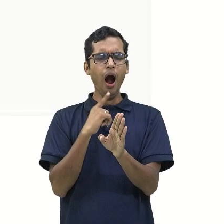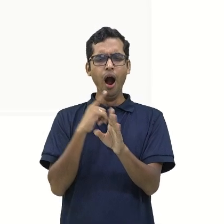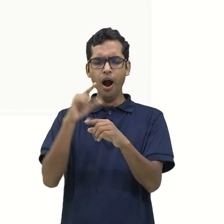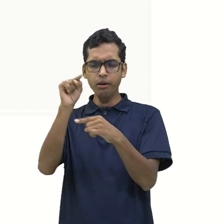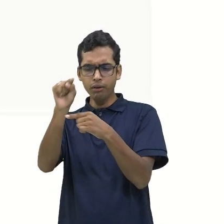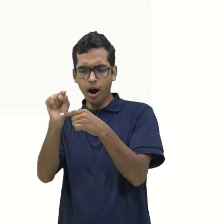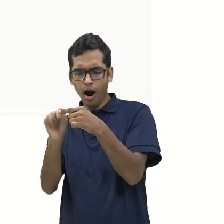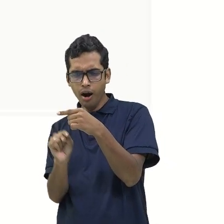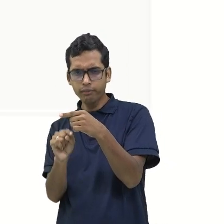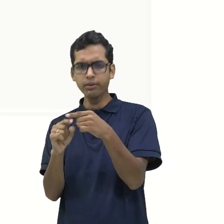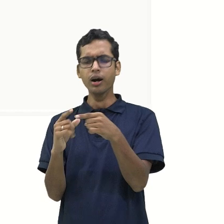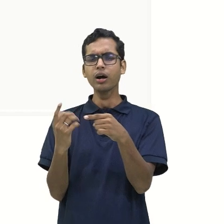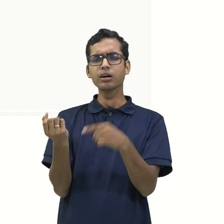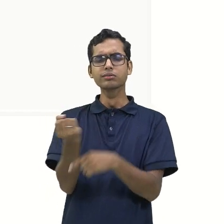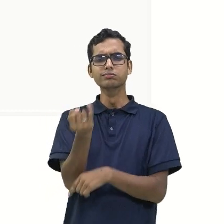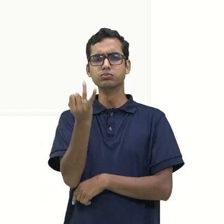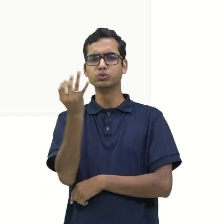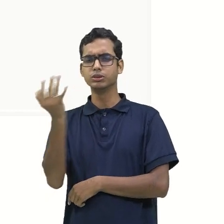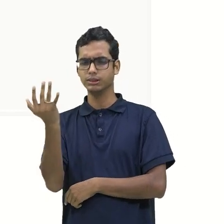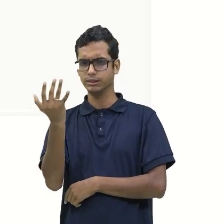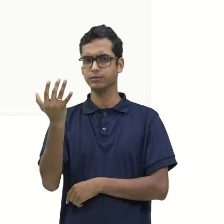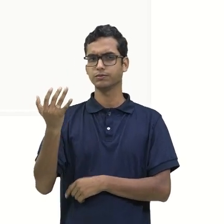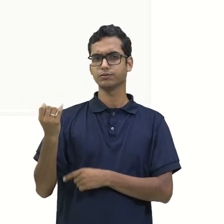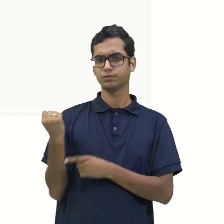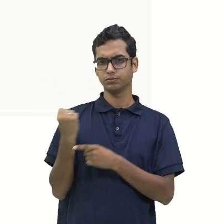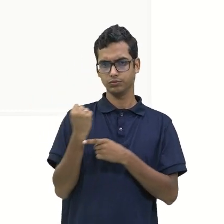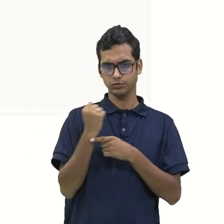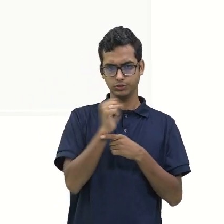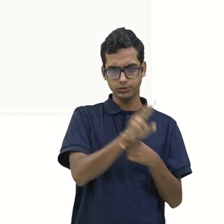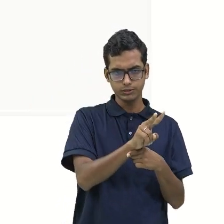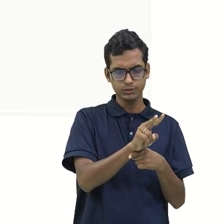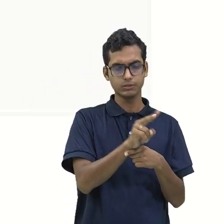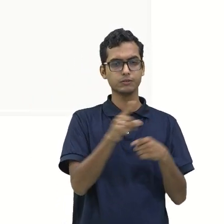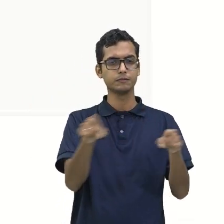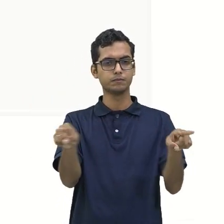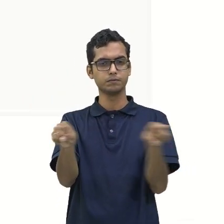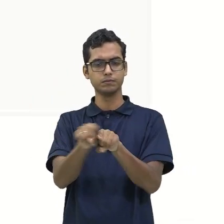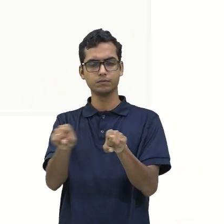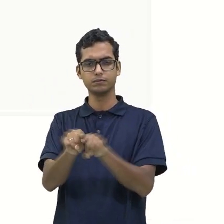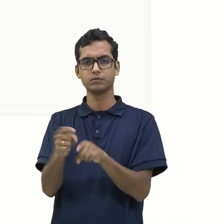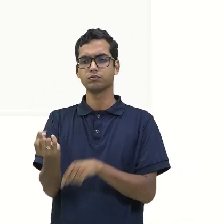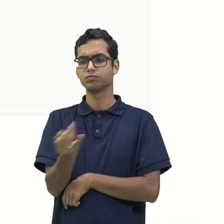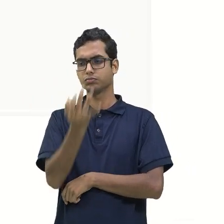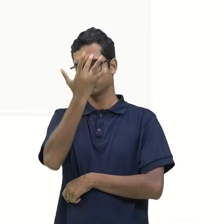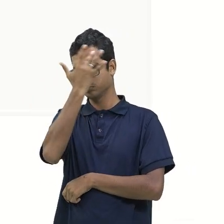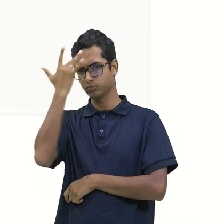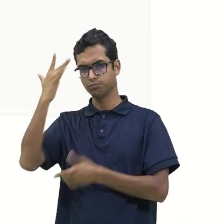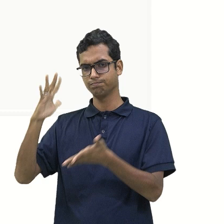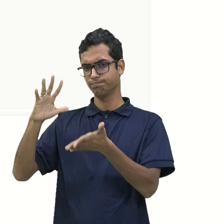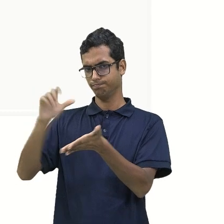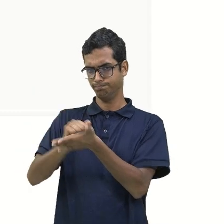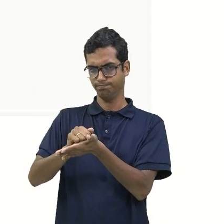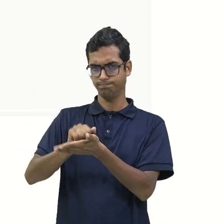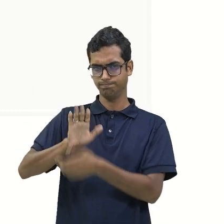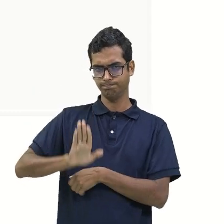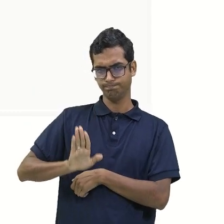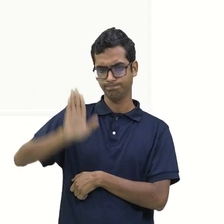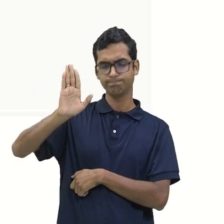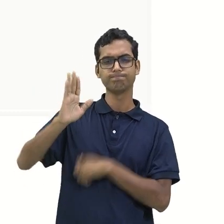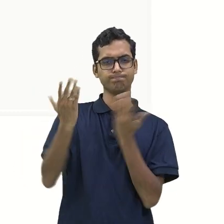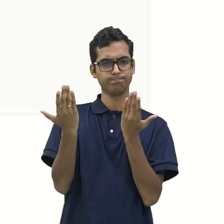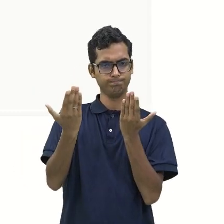razão entre o número de vagas e o número de candidatos. Olha